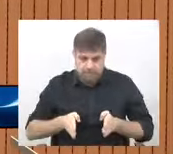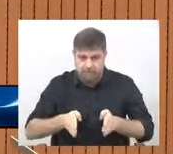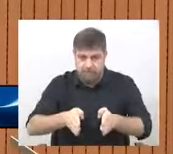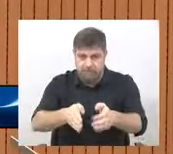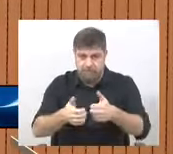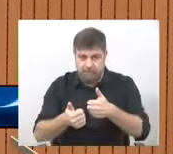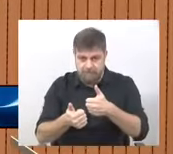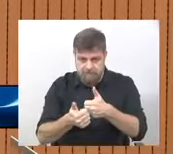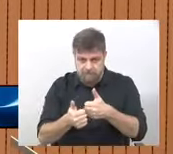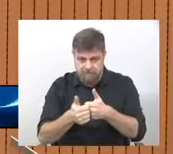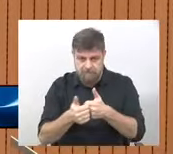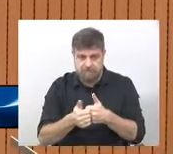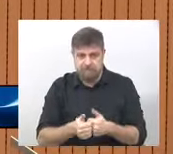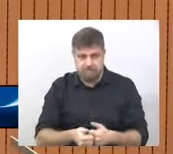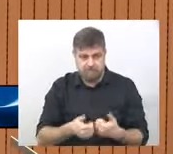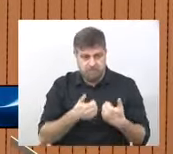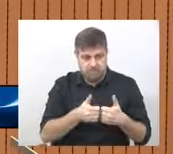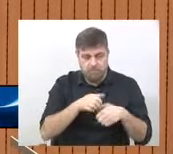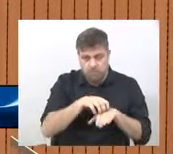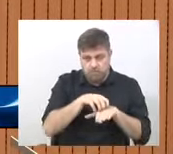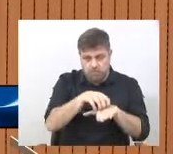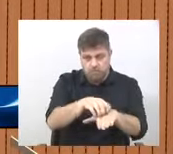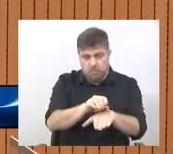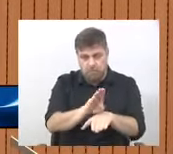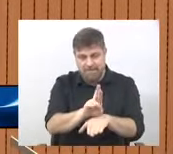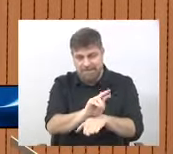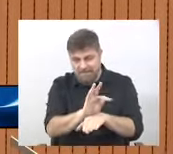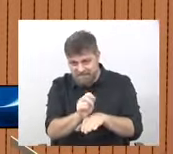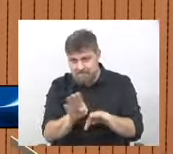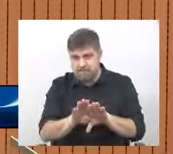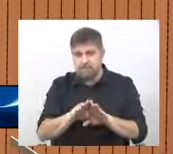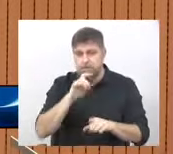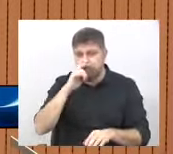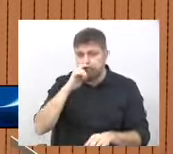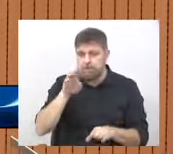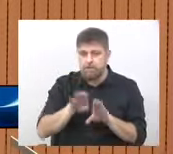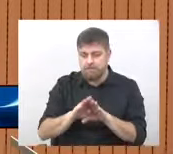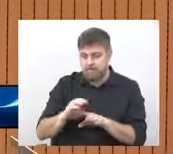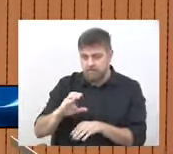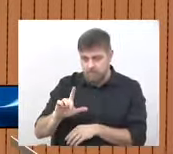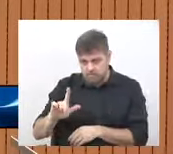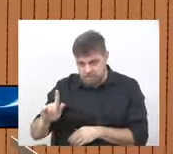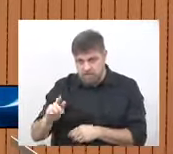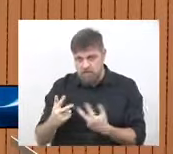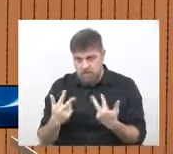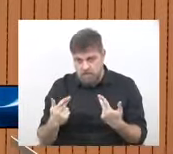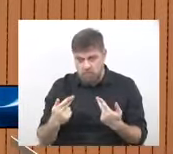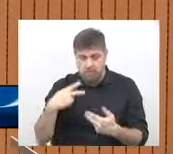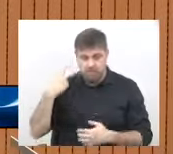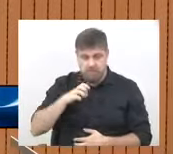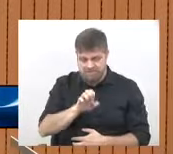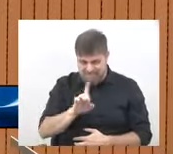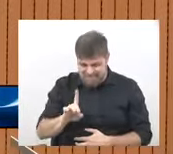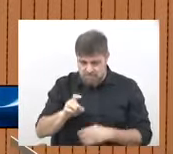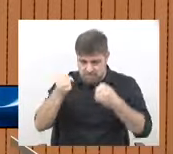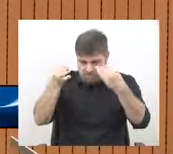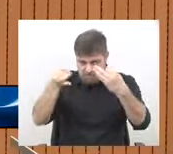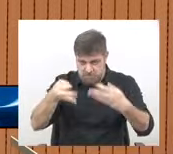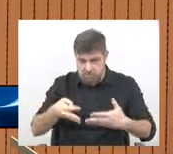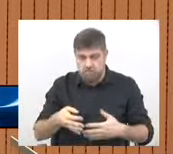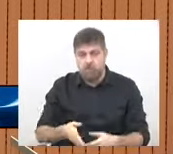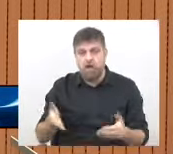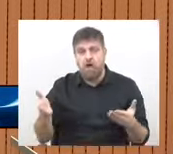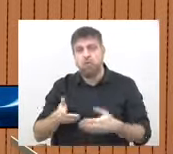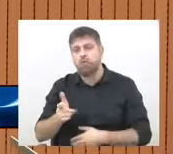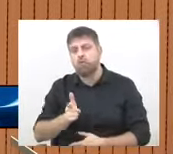adjacente ao corredor BRT, tanto do Ouro Verde como do Campo Grande, assim como disse o vereador Edson Ribeiro, que agora